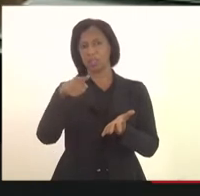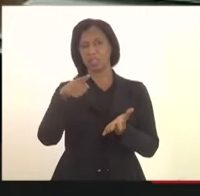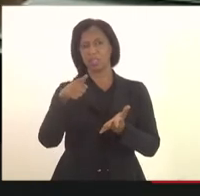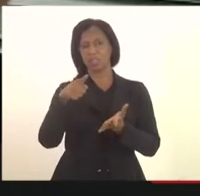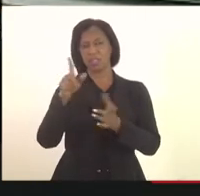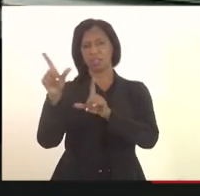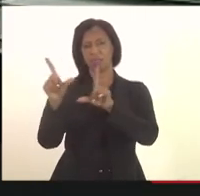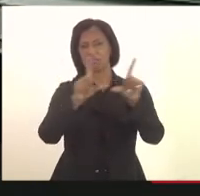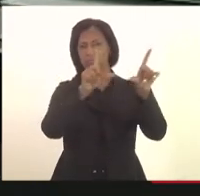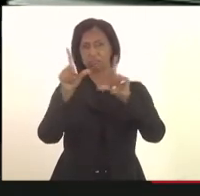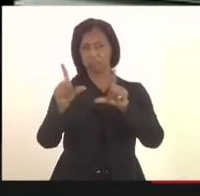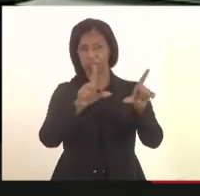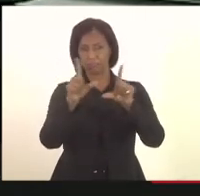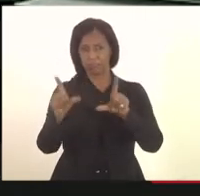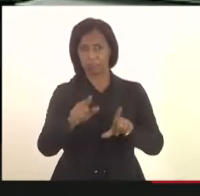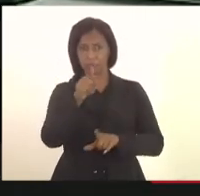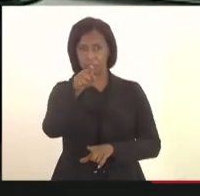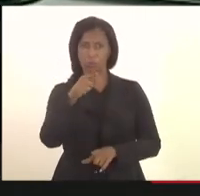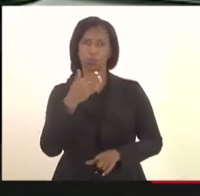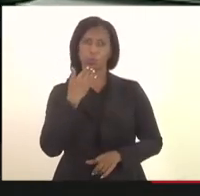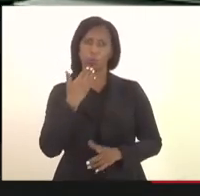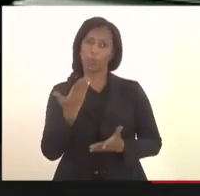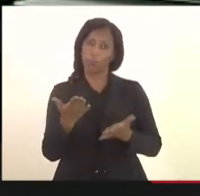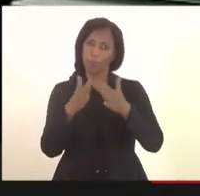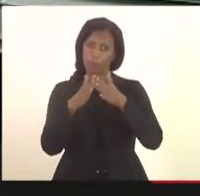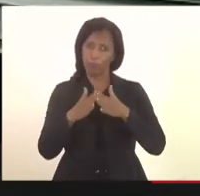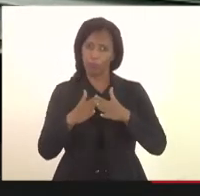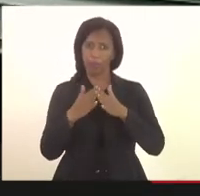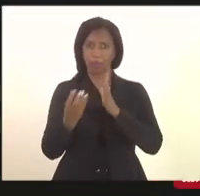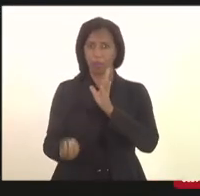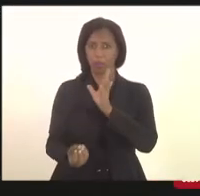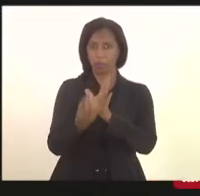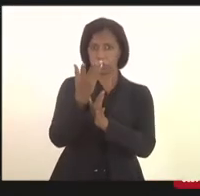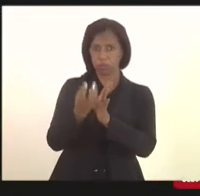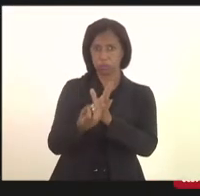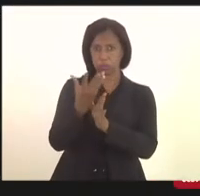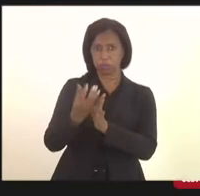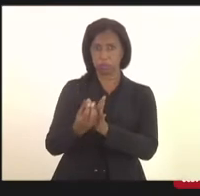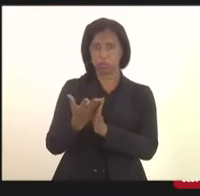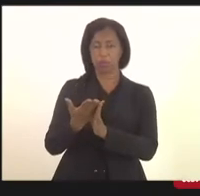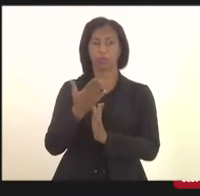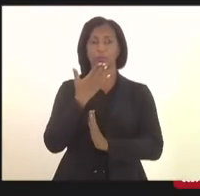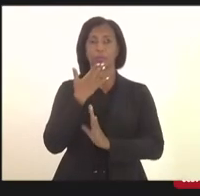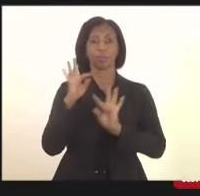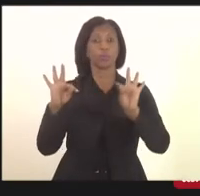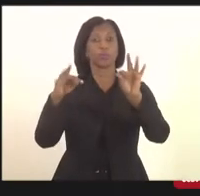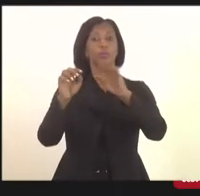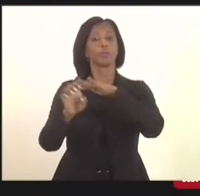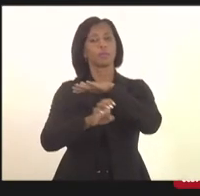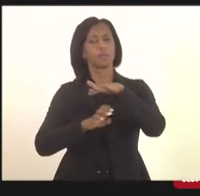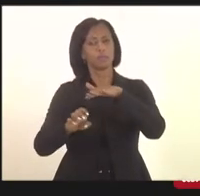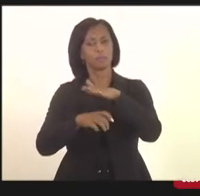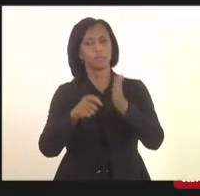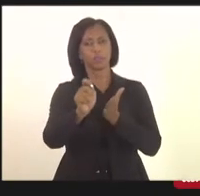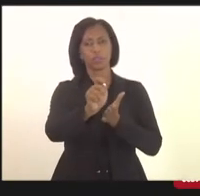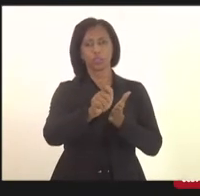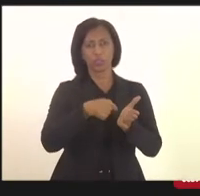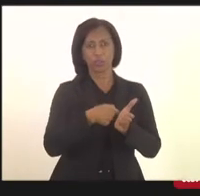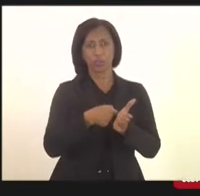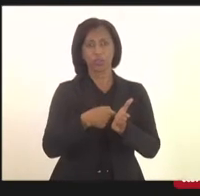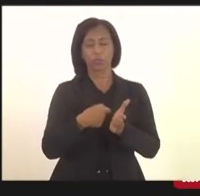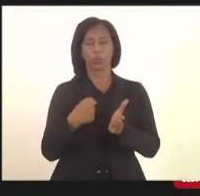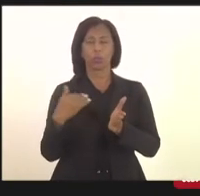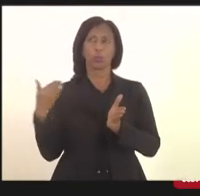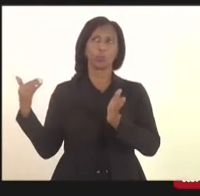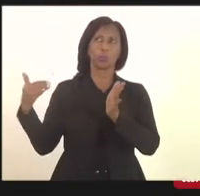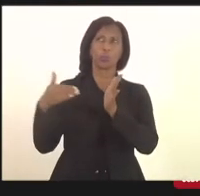apresentou, doutor Alex, e vou pedir isso para todas as concessionárias por escrito, nos últimos 10